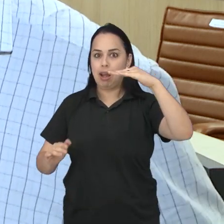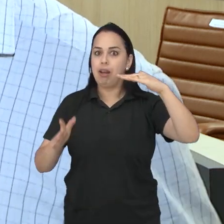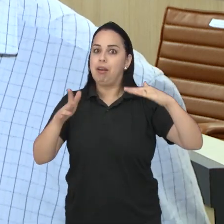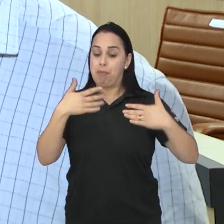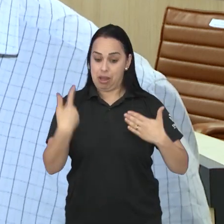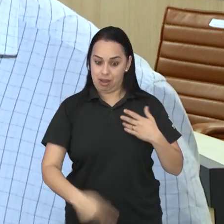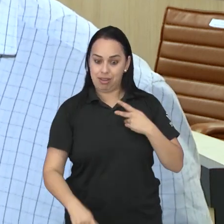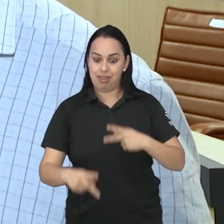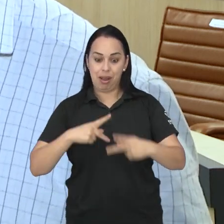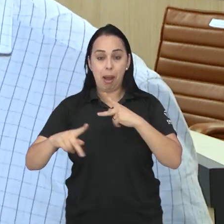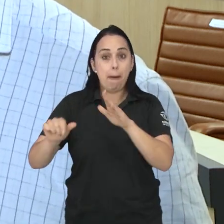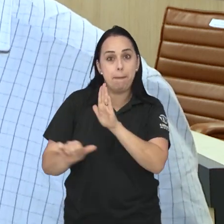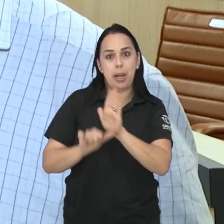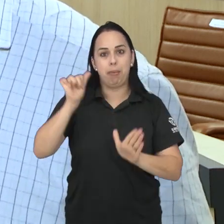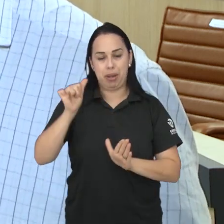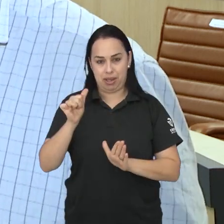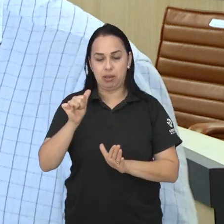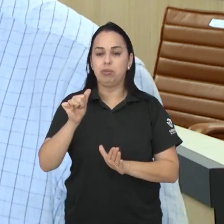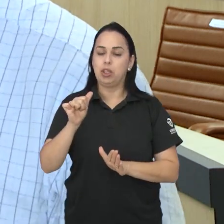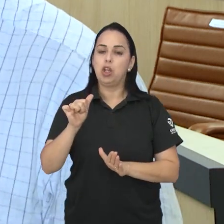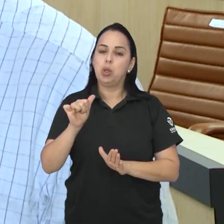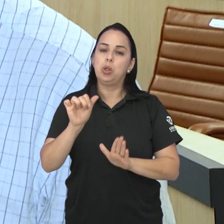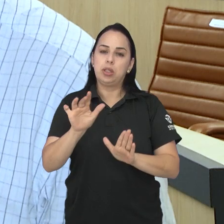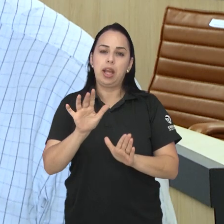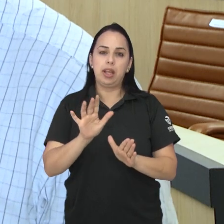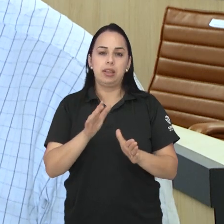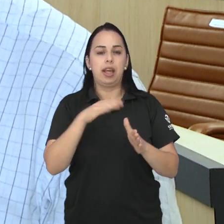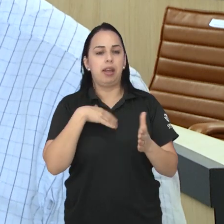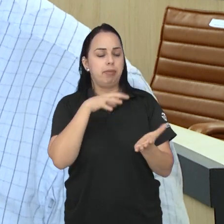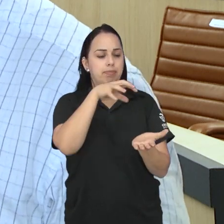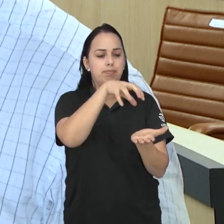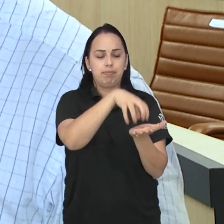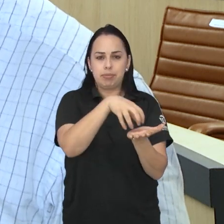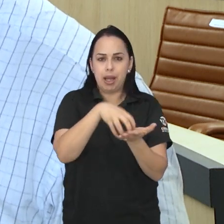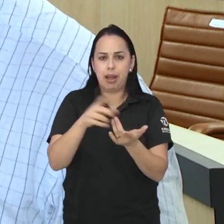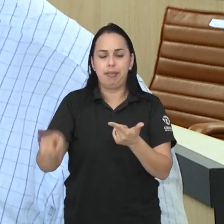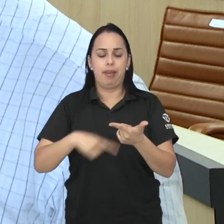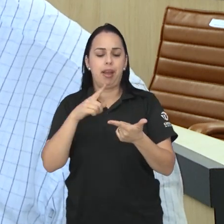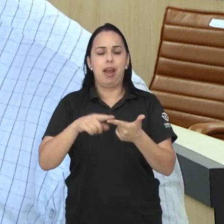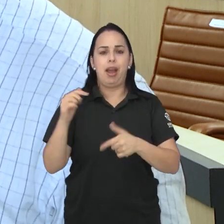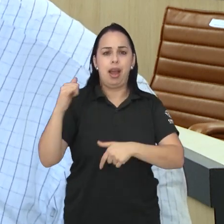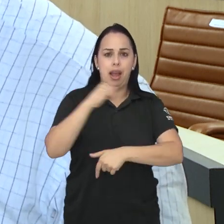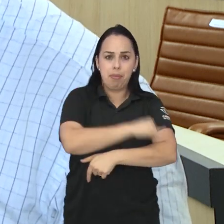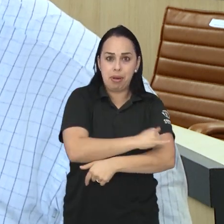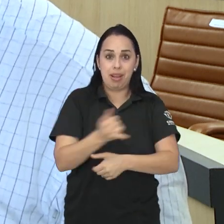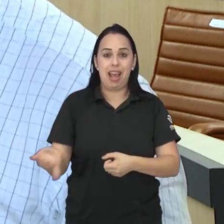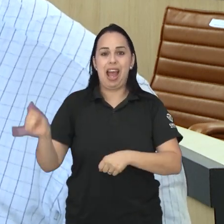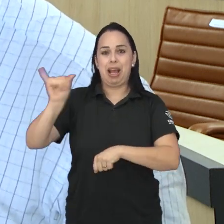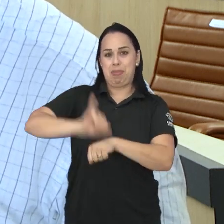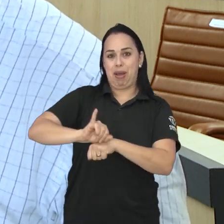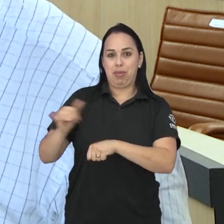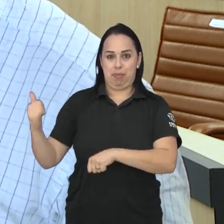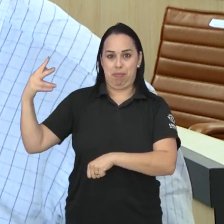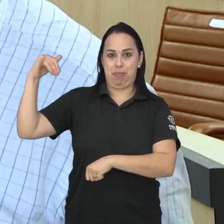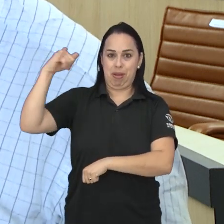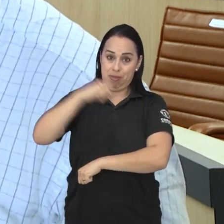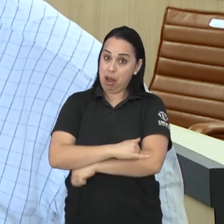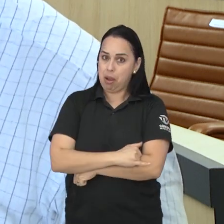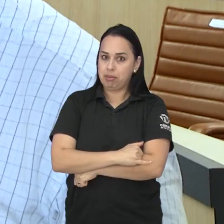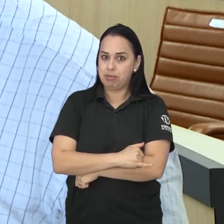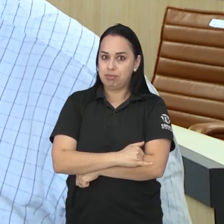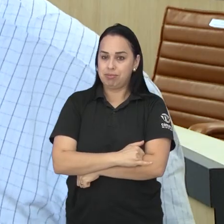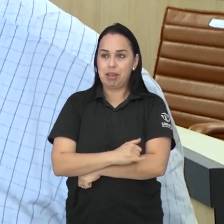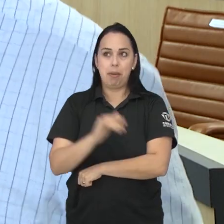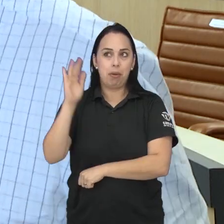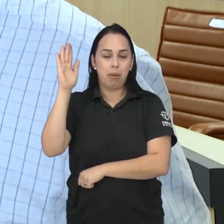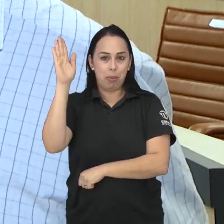como disse o governador, é pioneira, nós temos aí Osiris Silva, a Embraer, a capital da